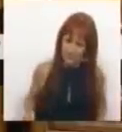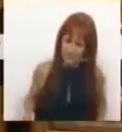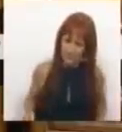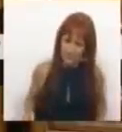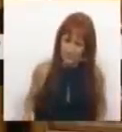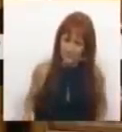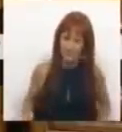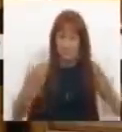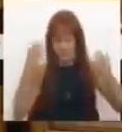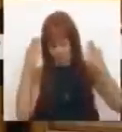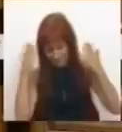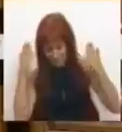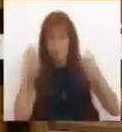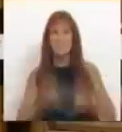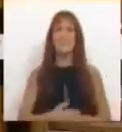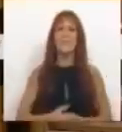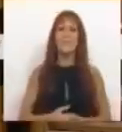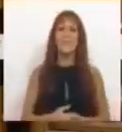E...